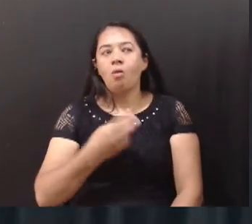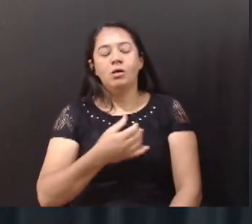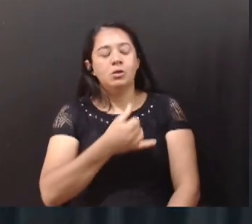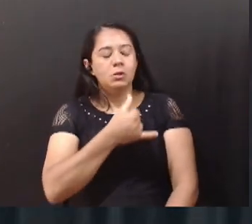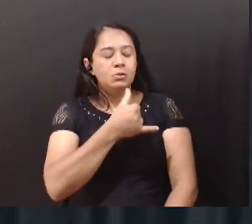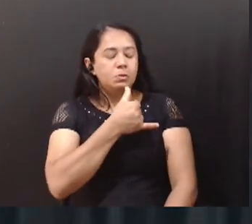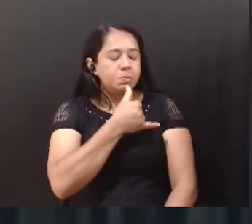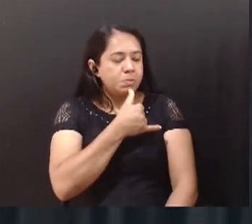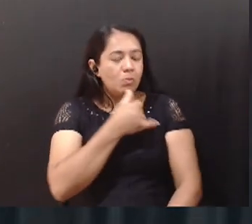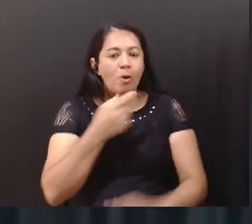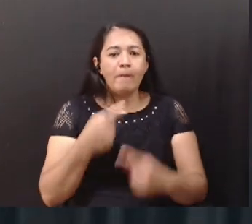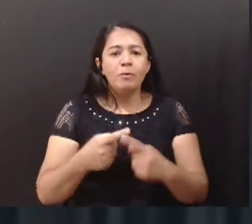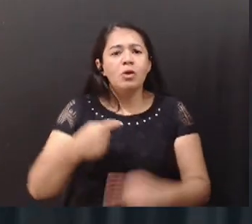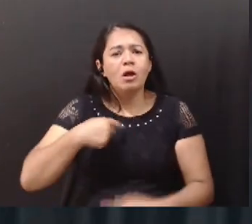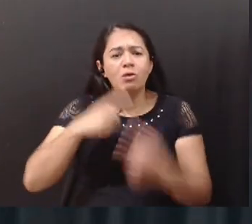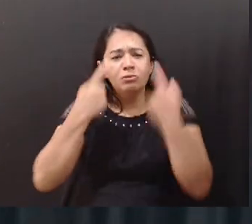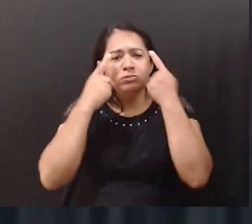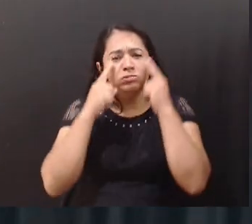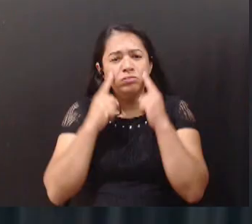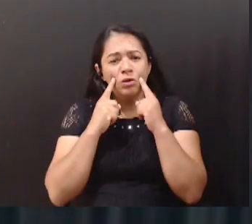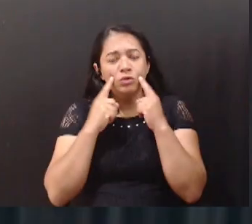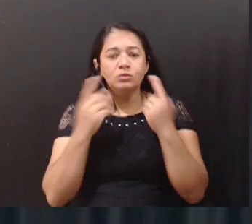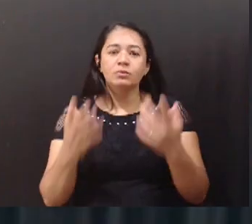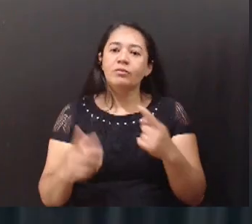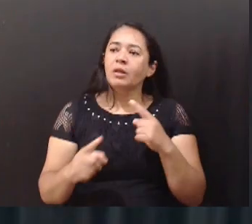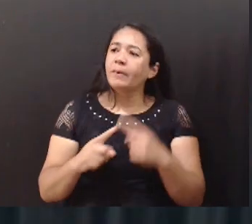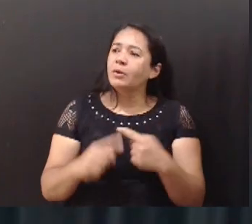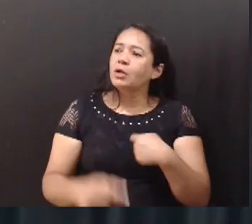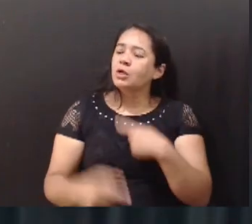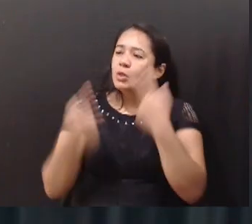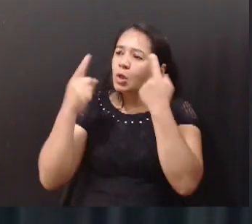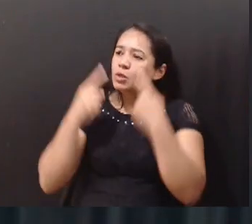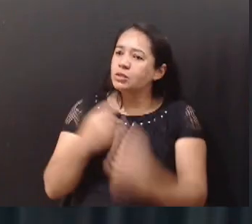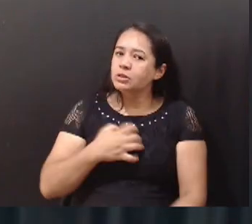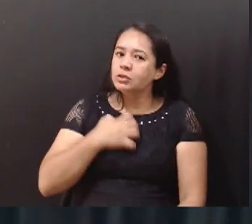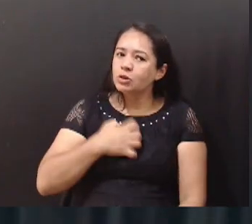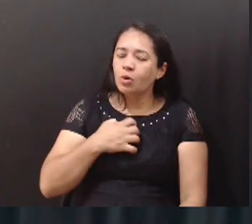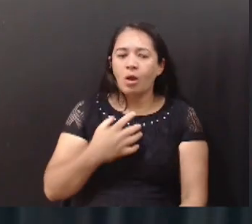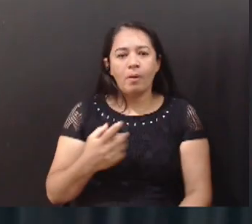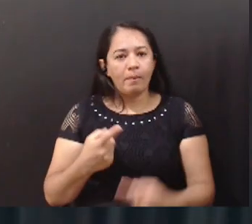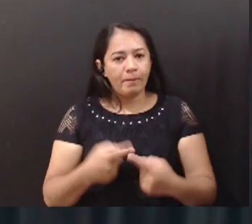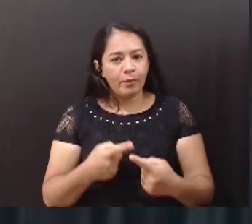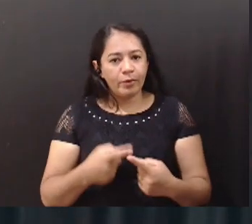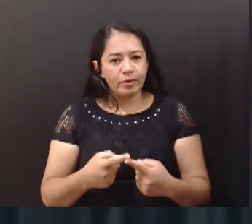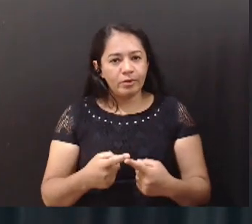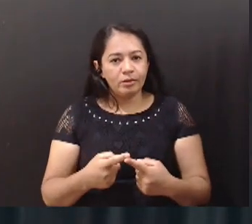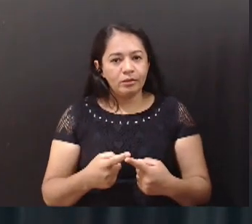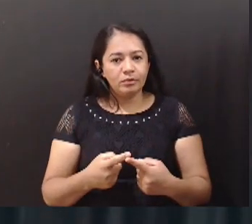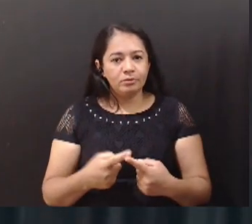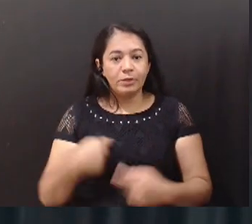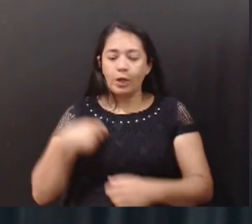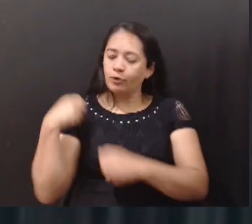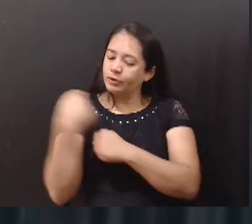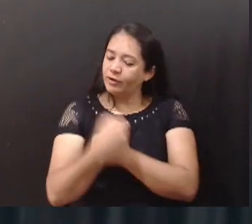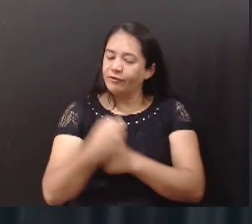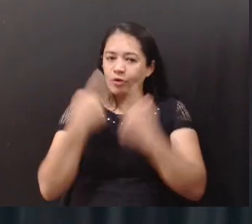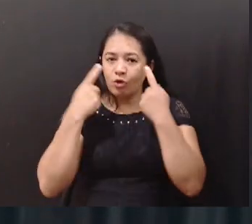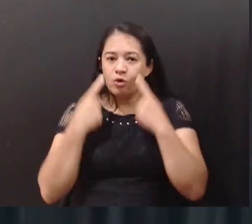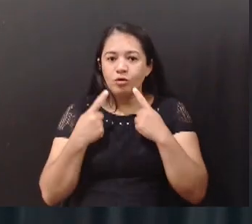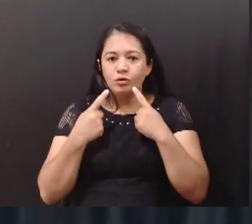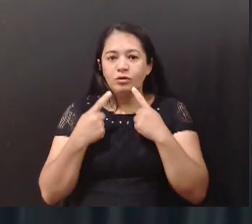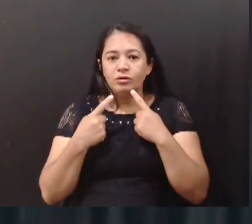eu choro quando eu tô triste? Por que eu choro quando eu tô com raiva? Eu sou uma defensora do choro, tá? Porque o choro é um grande